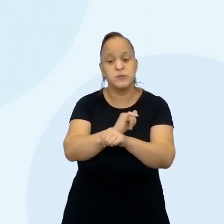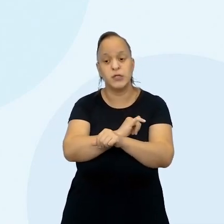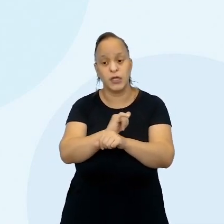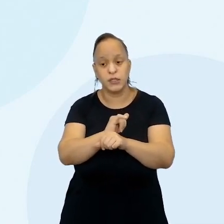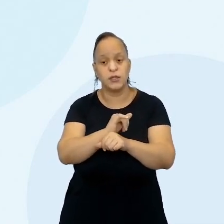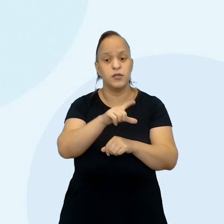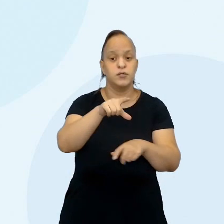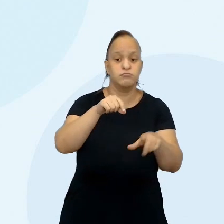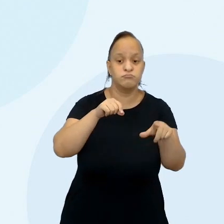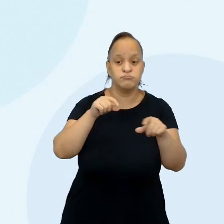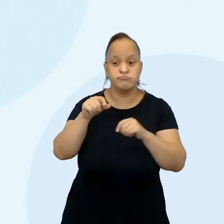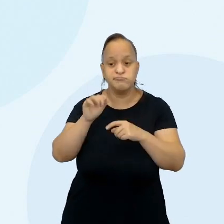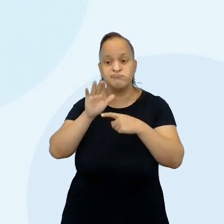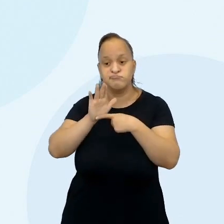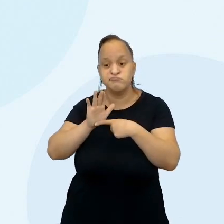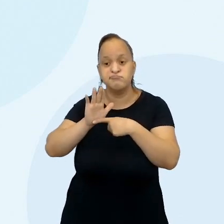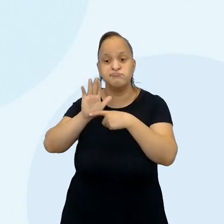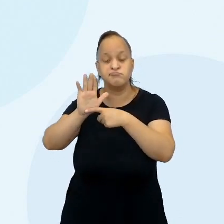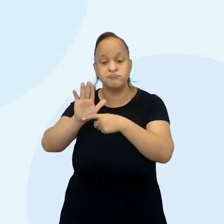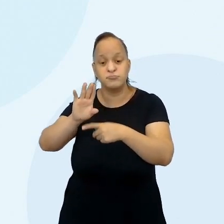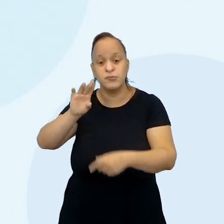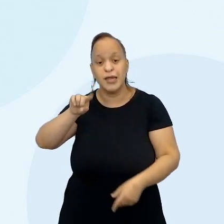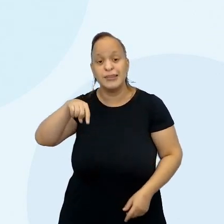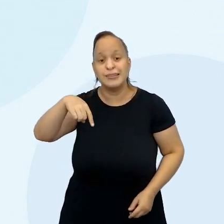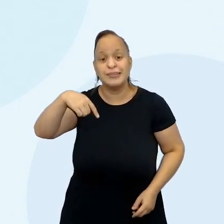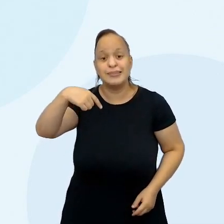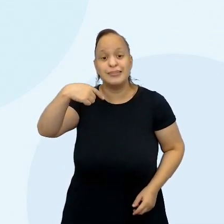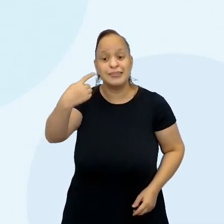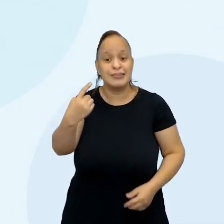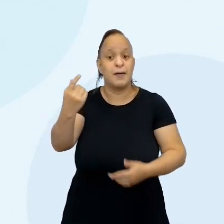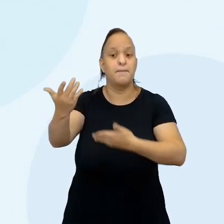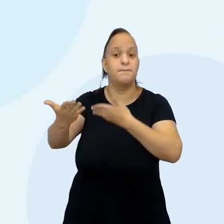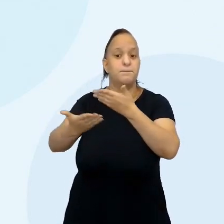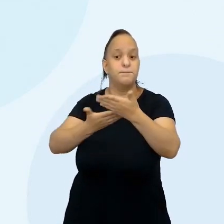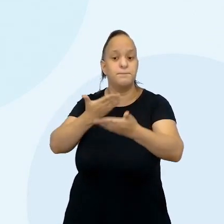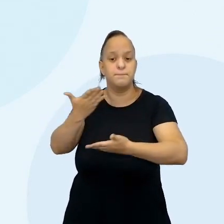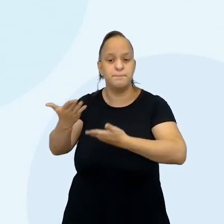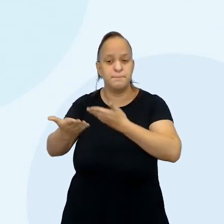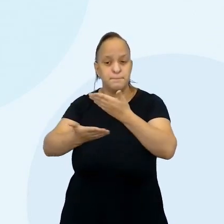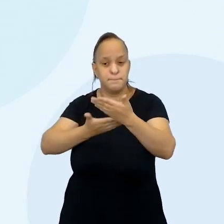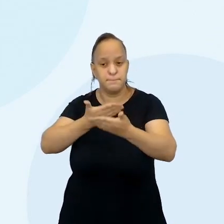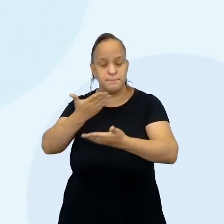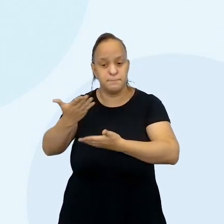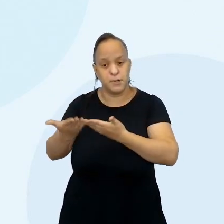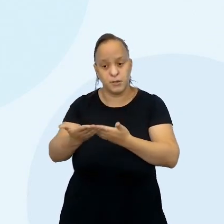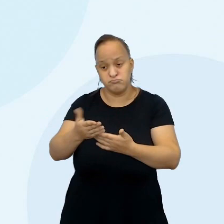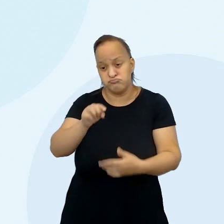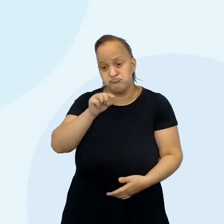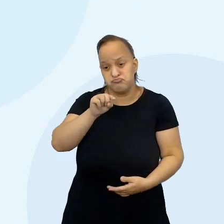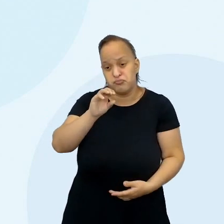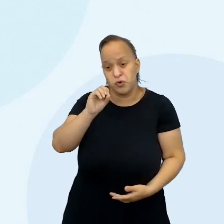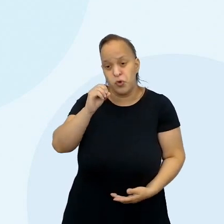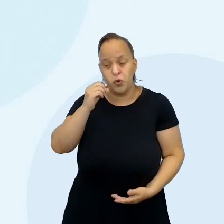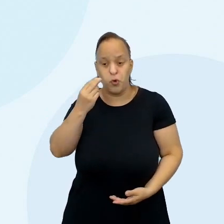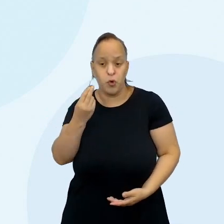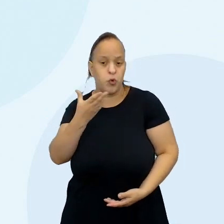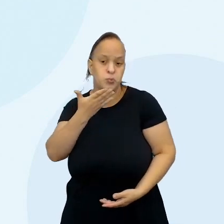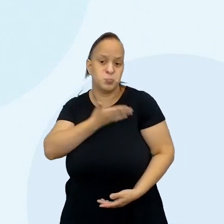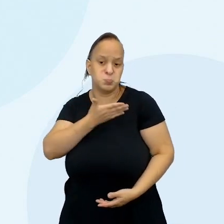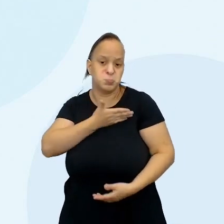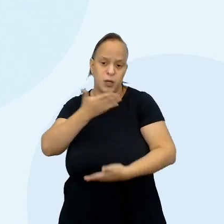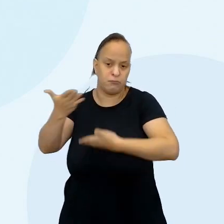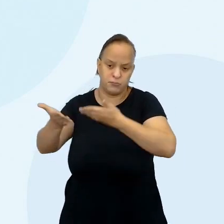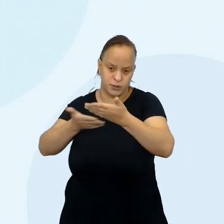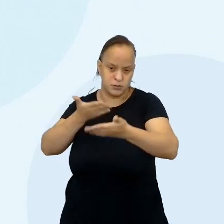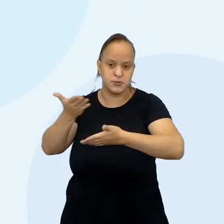isso e vou compartilhar como você ou como colega faz o seu